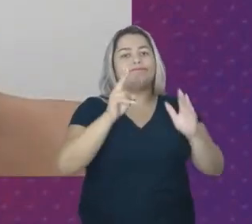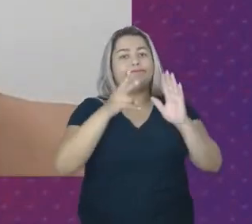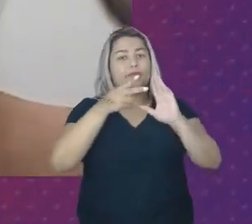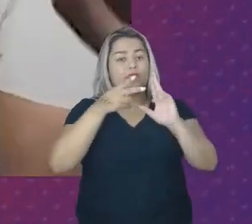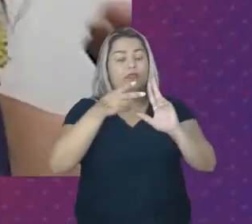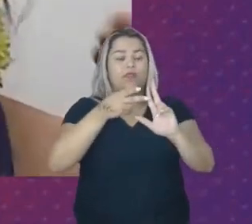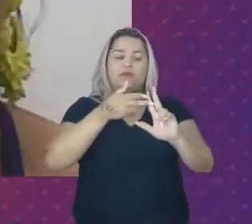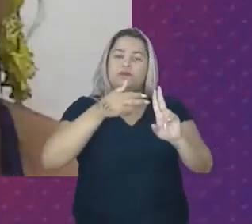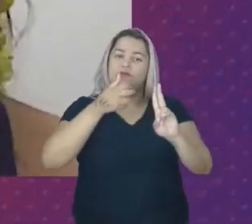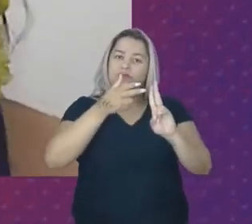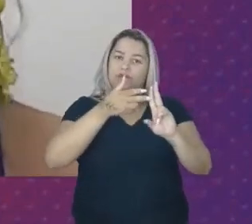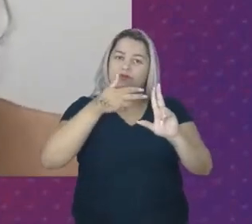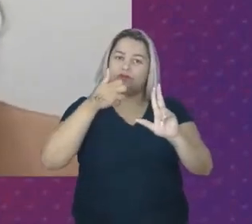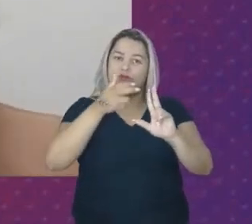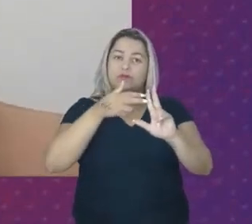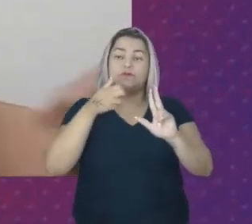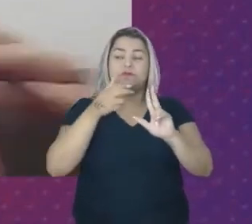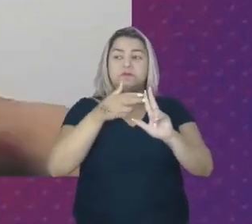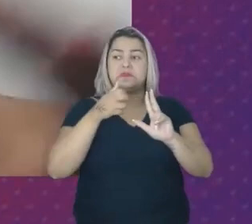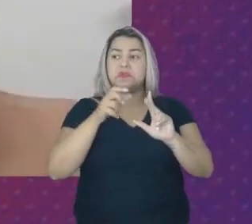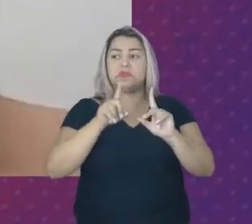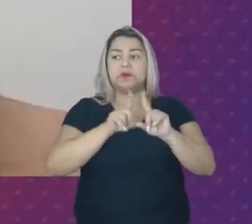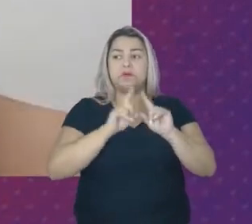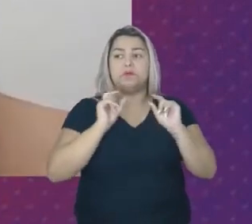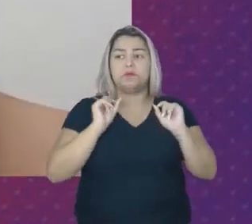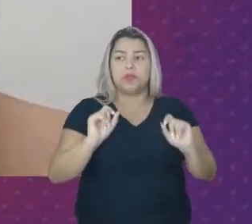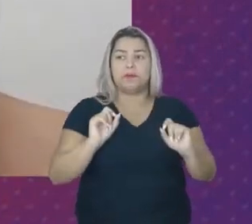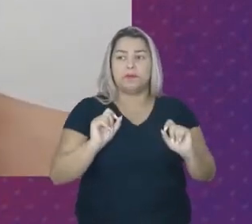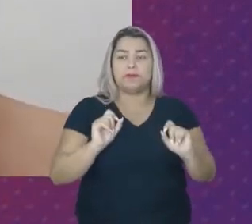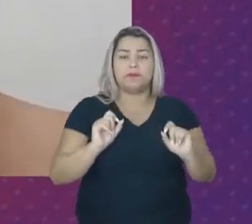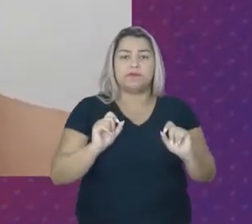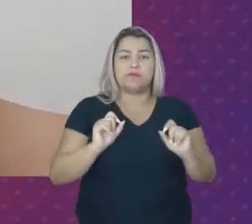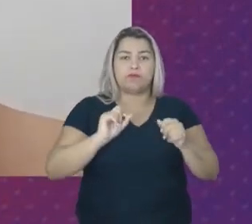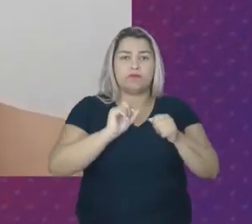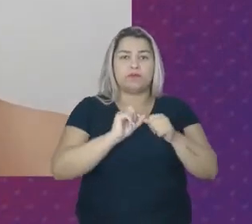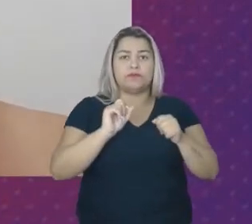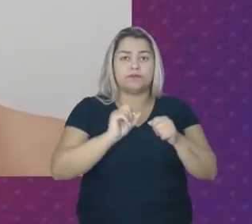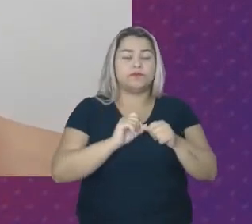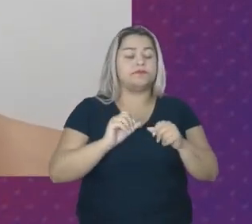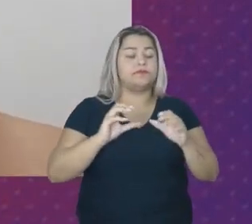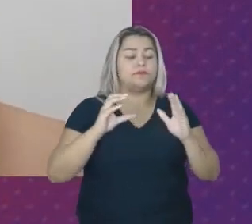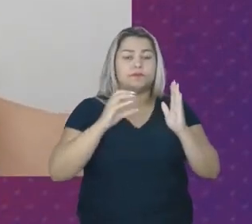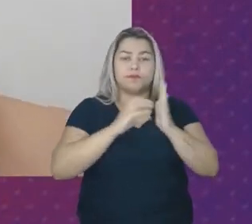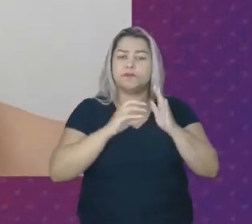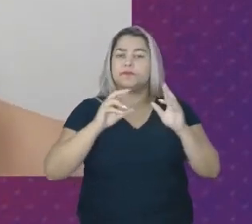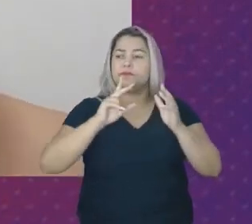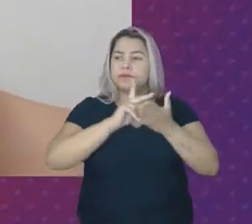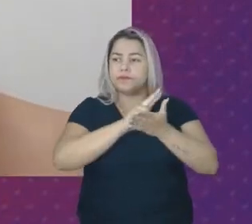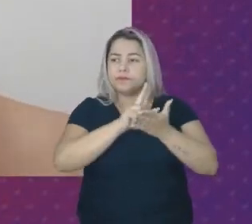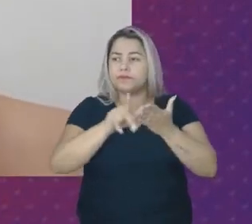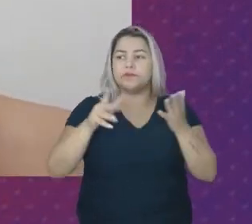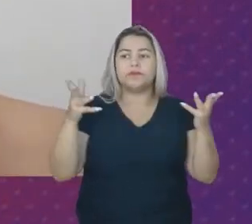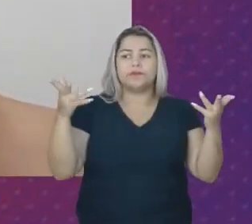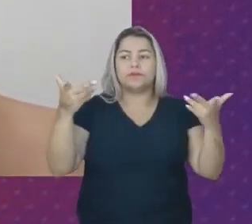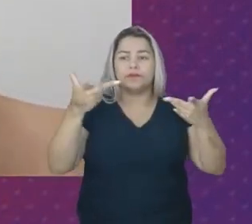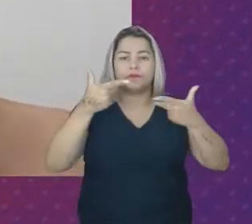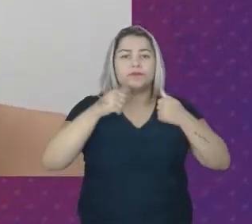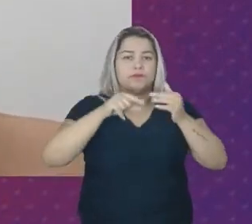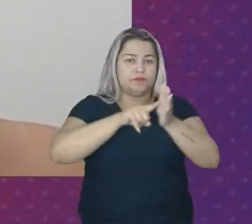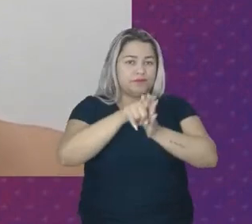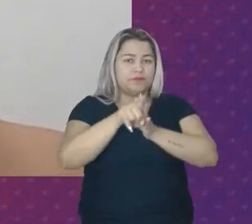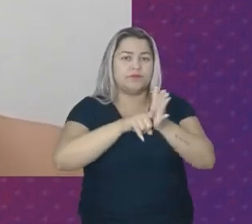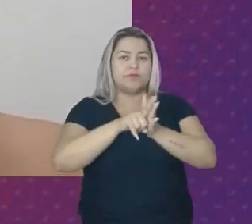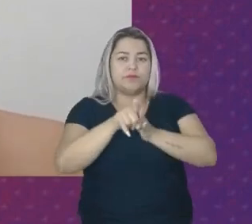pouquinho de cada realidade desses lugares para fazer uma campanha bem bonita, diversa. Talvez o